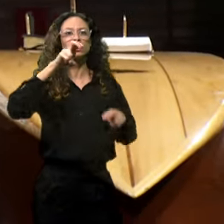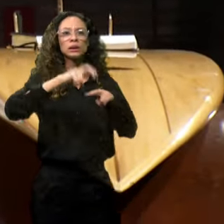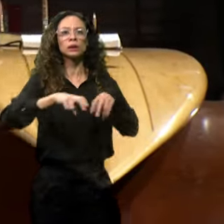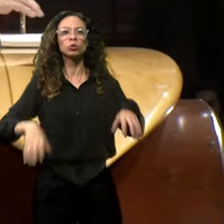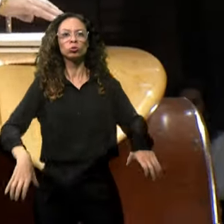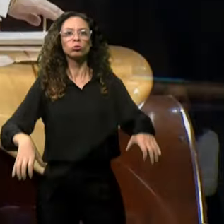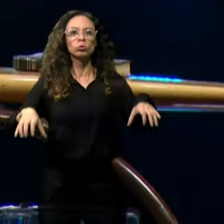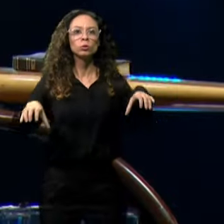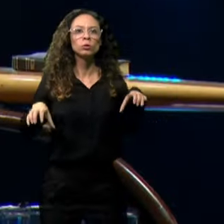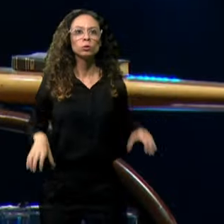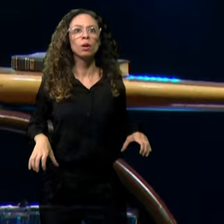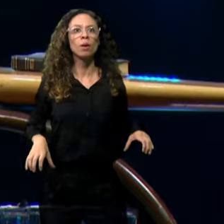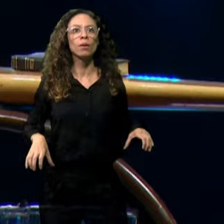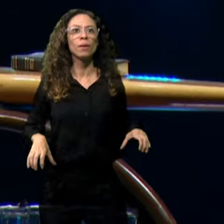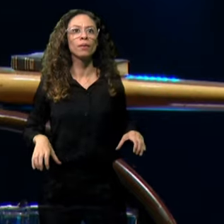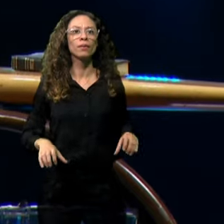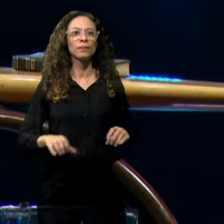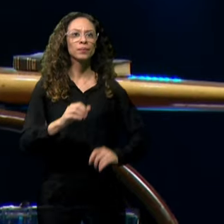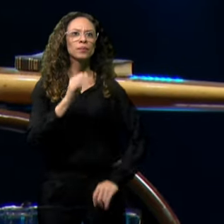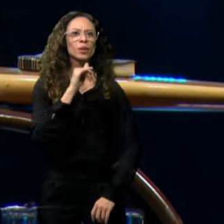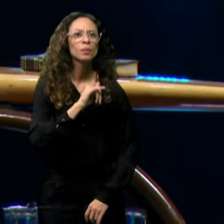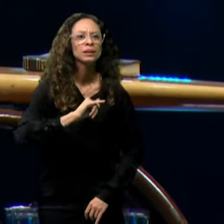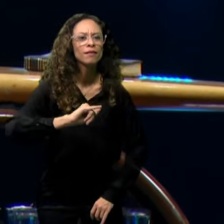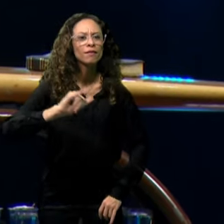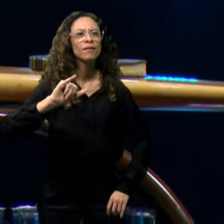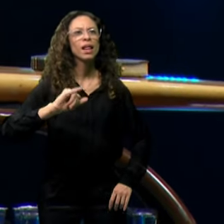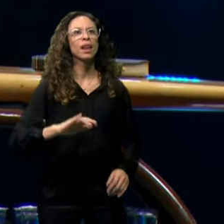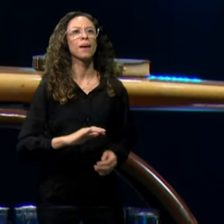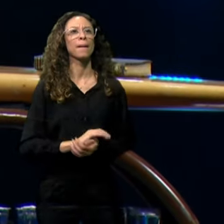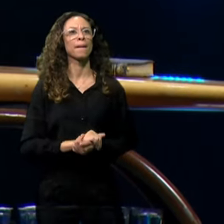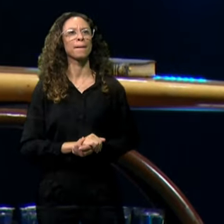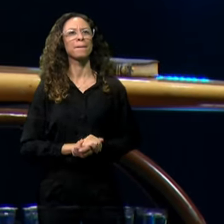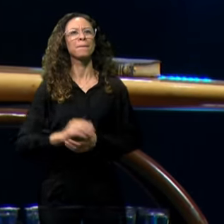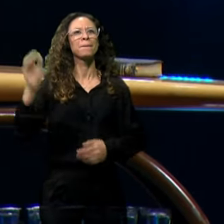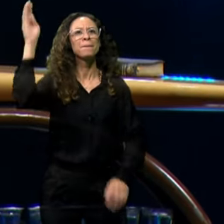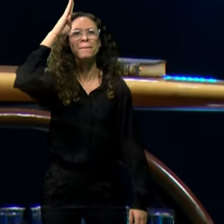seu trono e não vive e começa a dizer a verdade